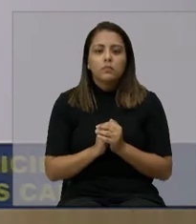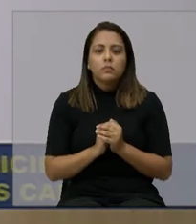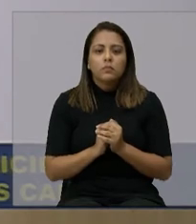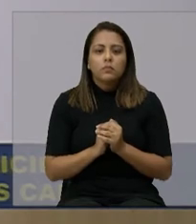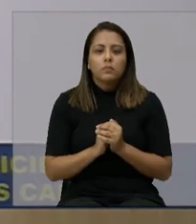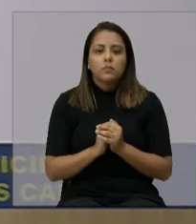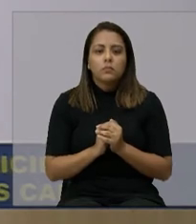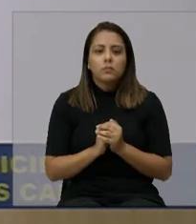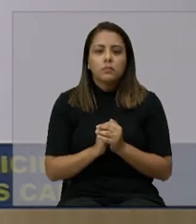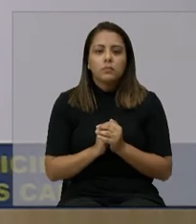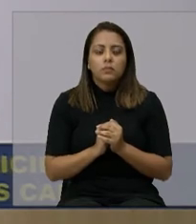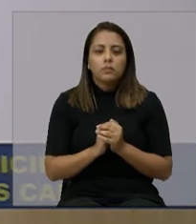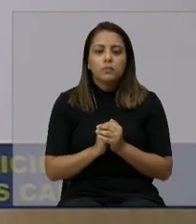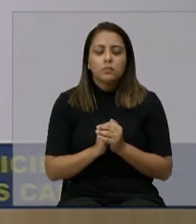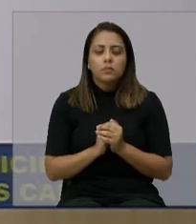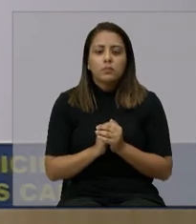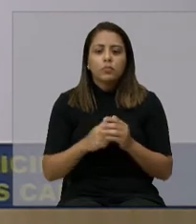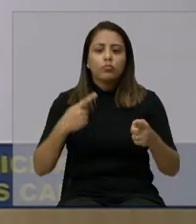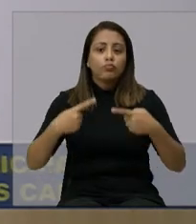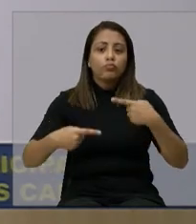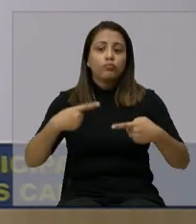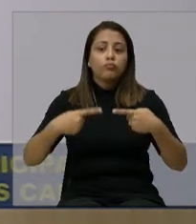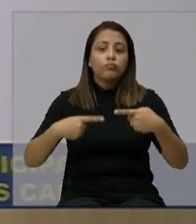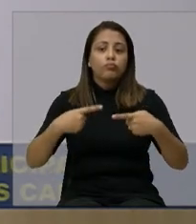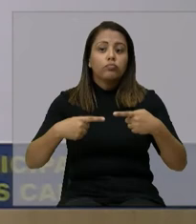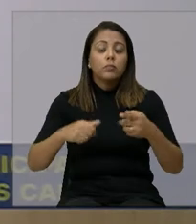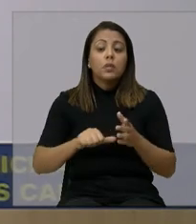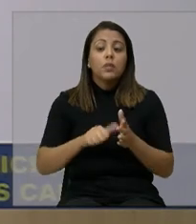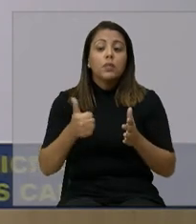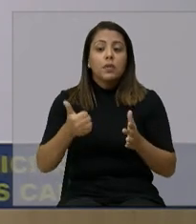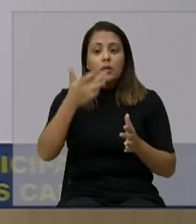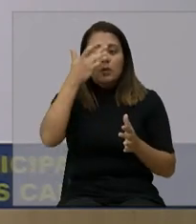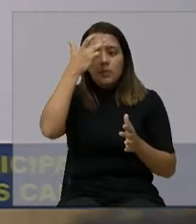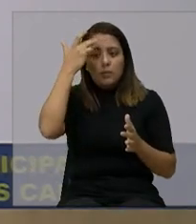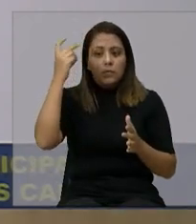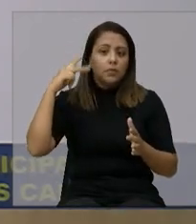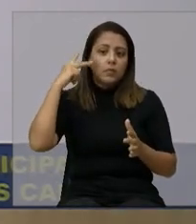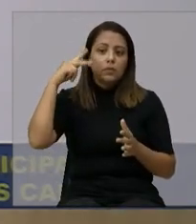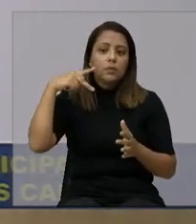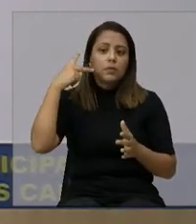Primeiro escrito para falar no Pinga Fogo, vereadora Amélia Naomi.